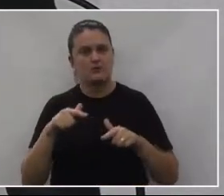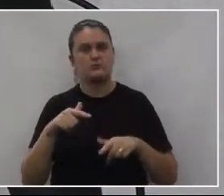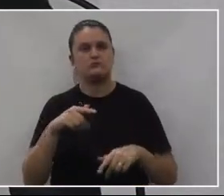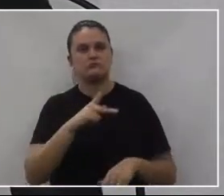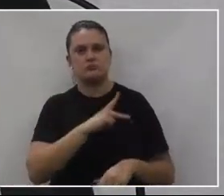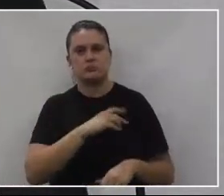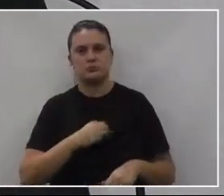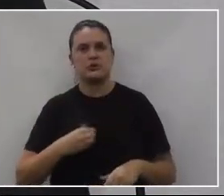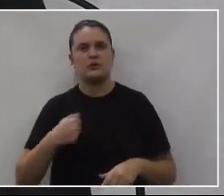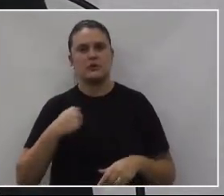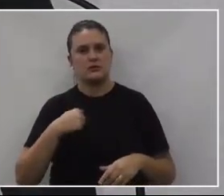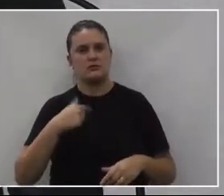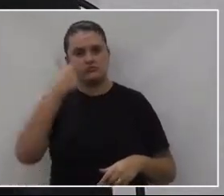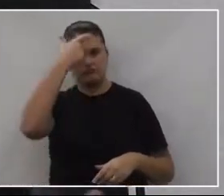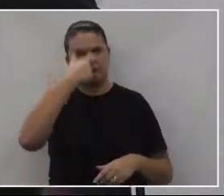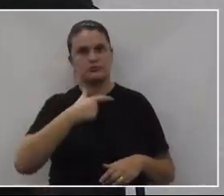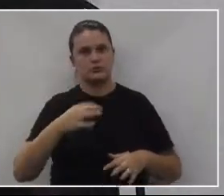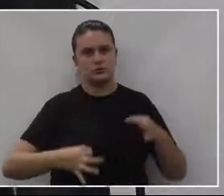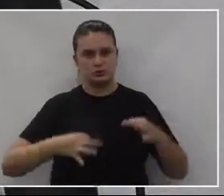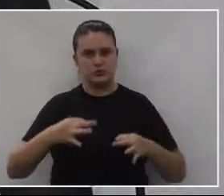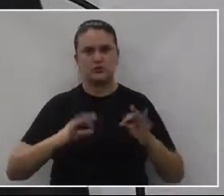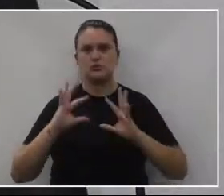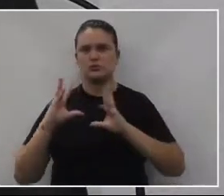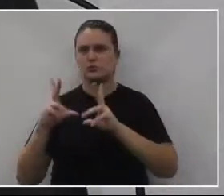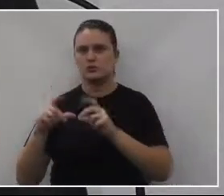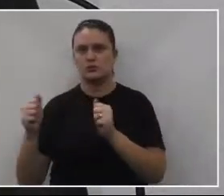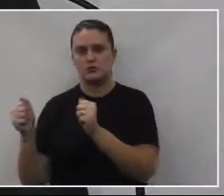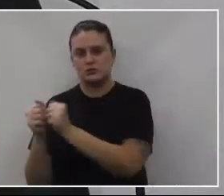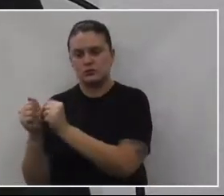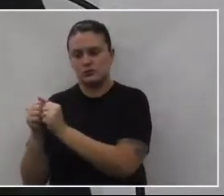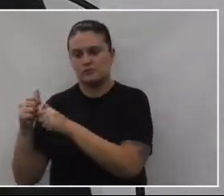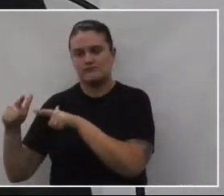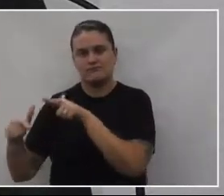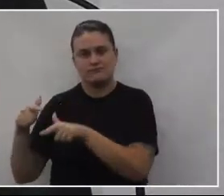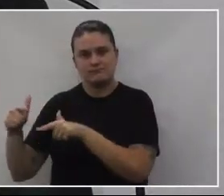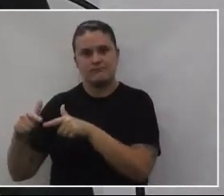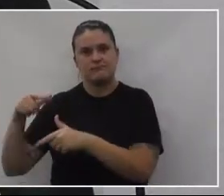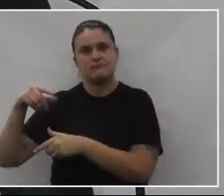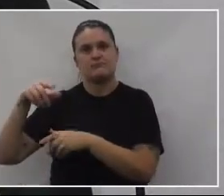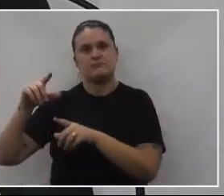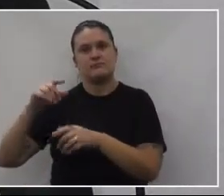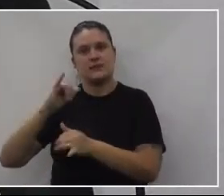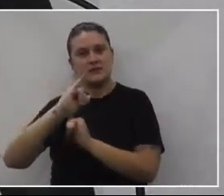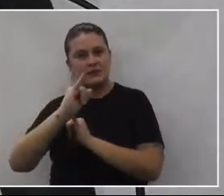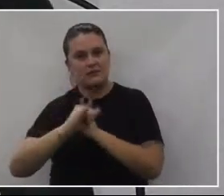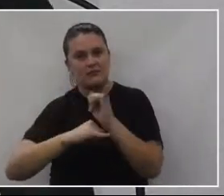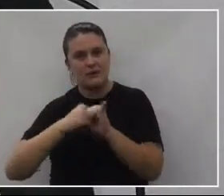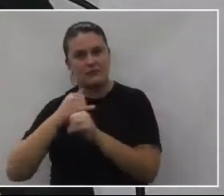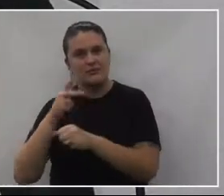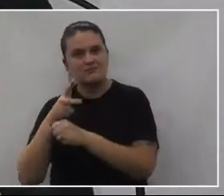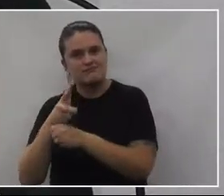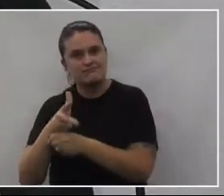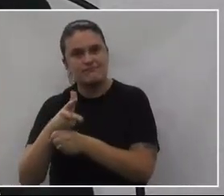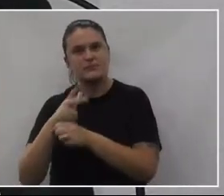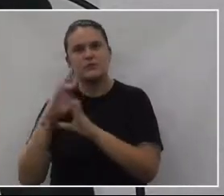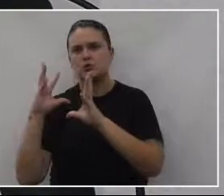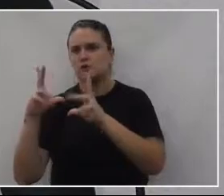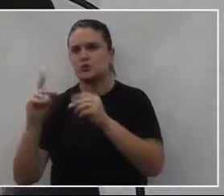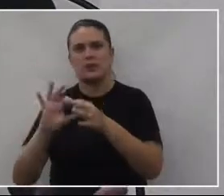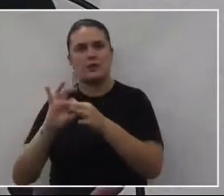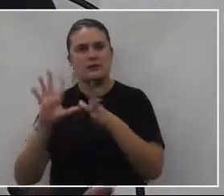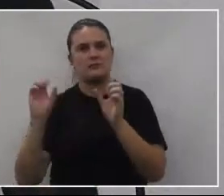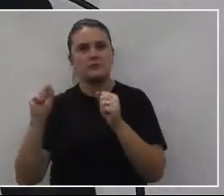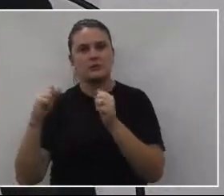eu como juiz, toda a minha equipe que acompanha aí via internet, vai acompanhar a gravação depois, estamos todos à